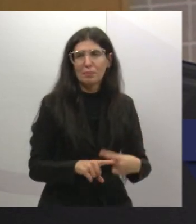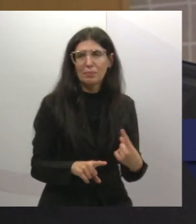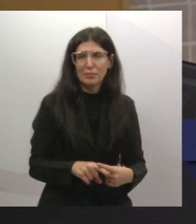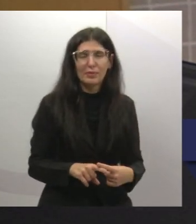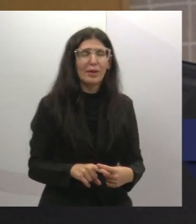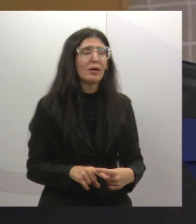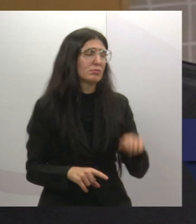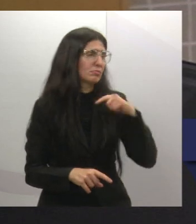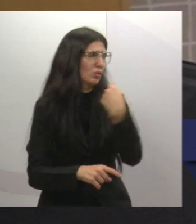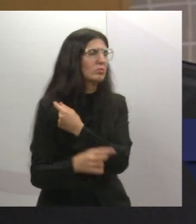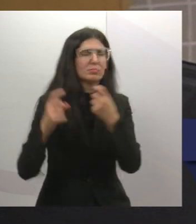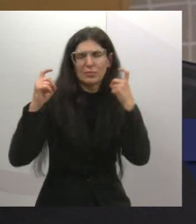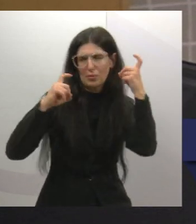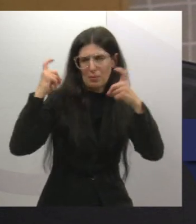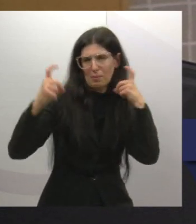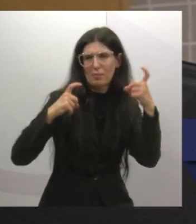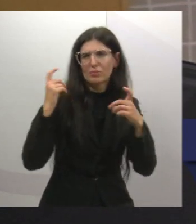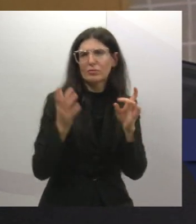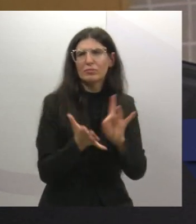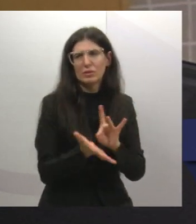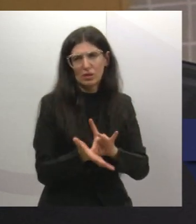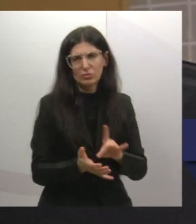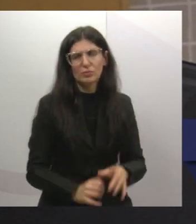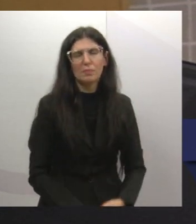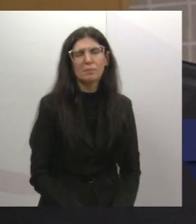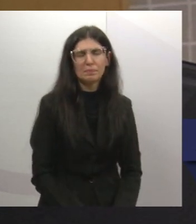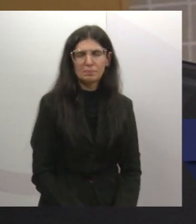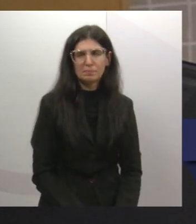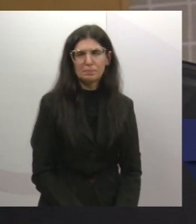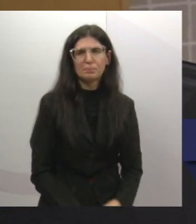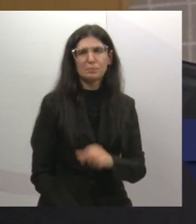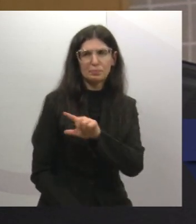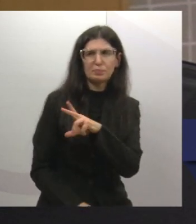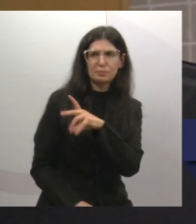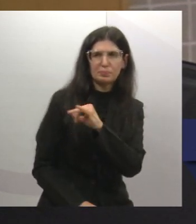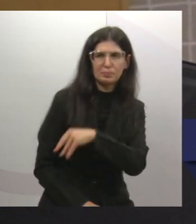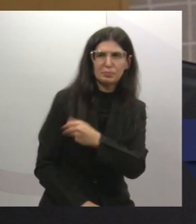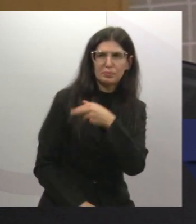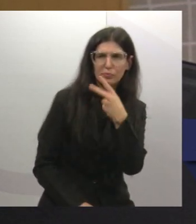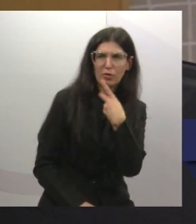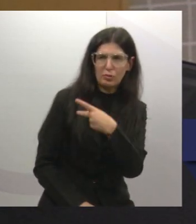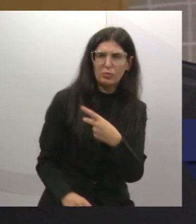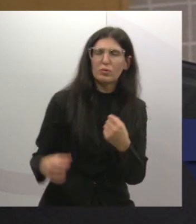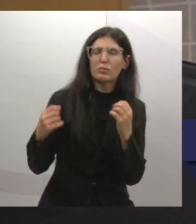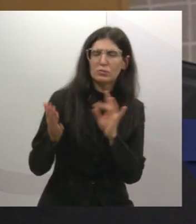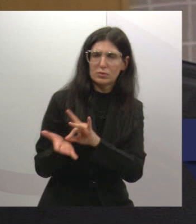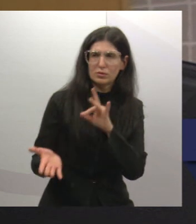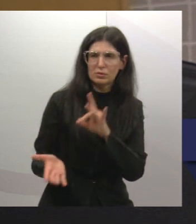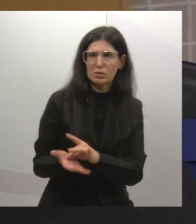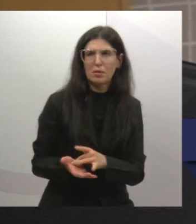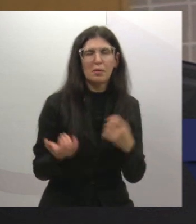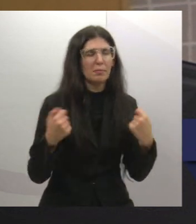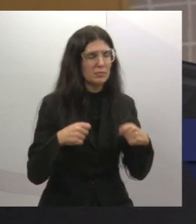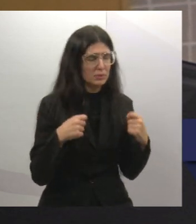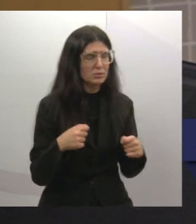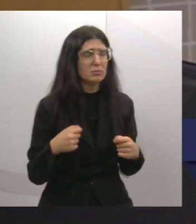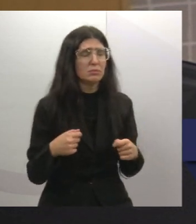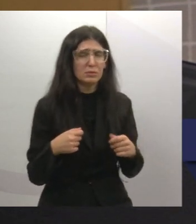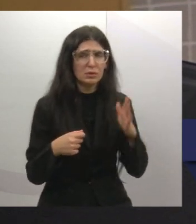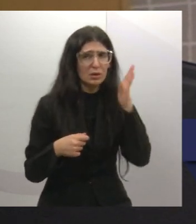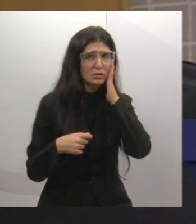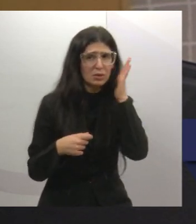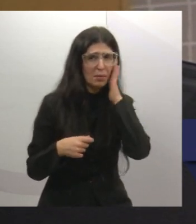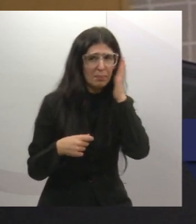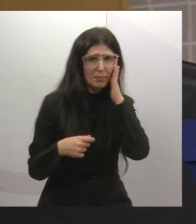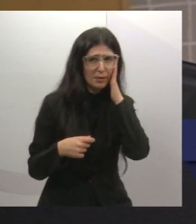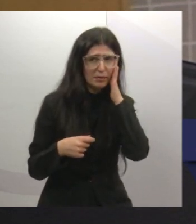preocupação mesmo, né? A Lucimar deixou claro que o município tem que estar atento, né, com essa queda que possa ocorrer e como é que